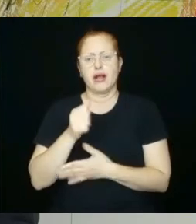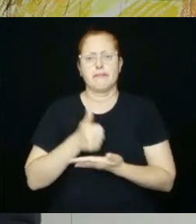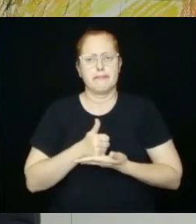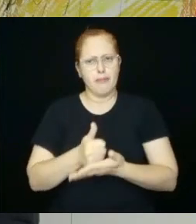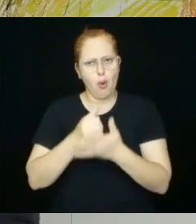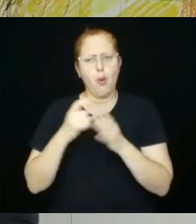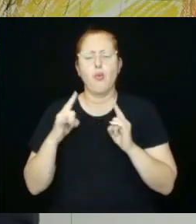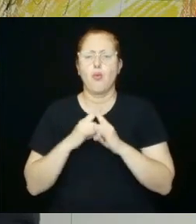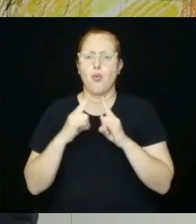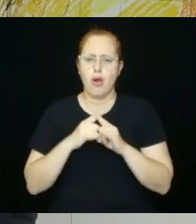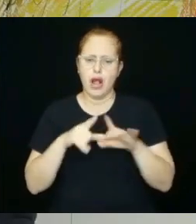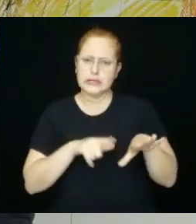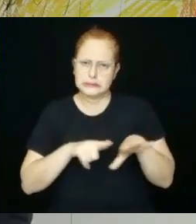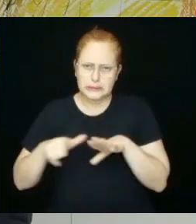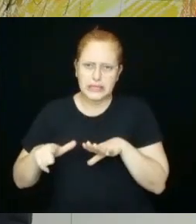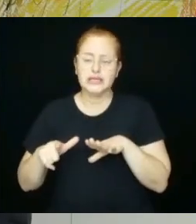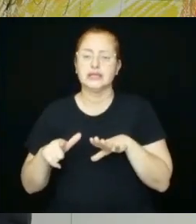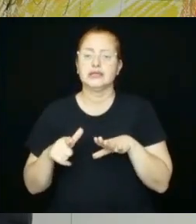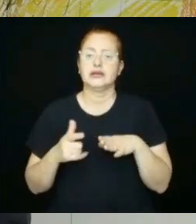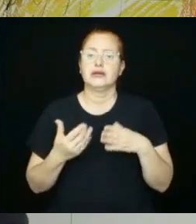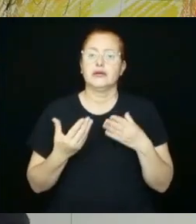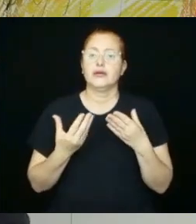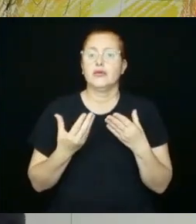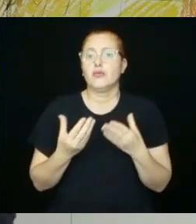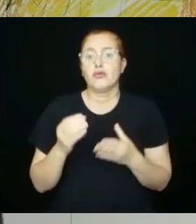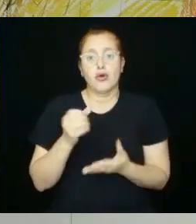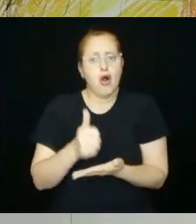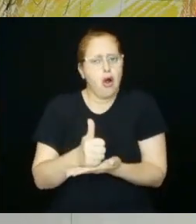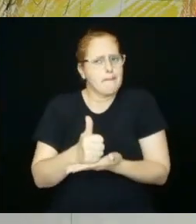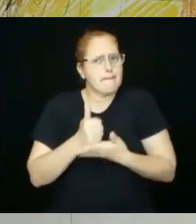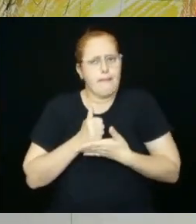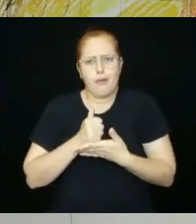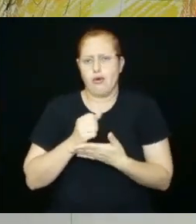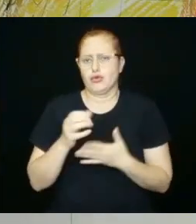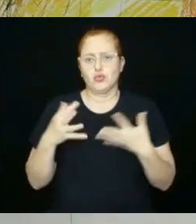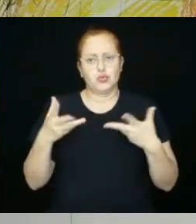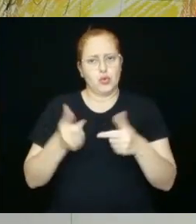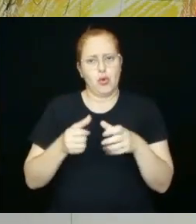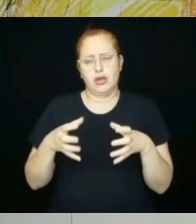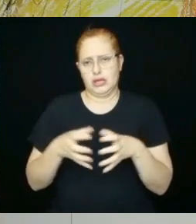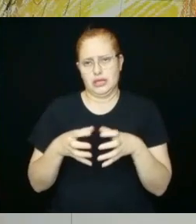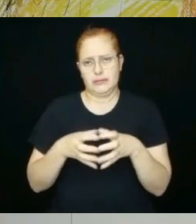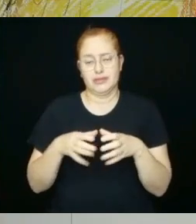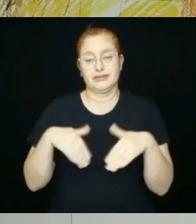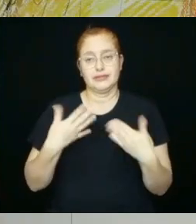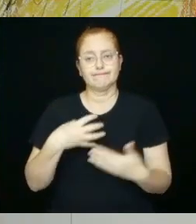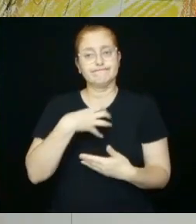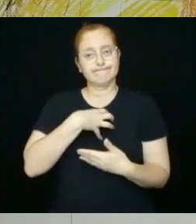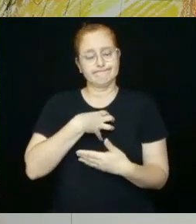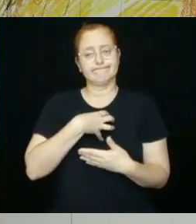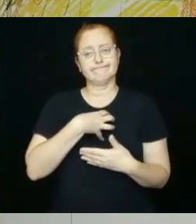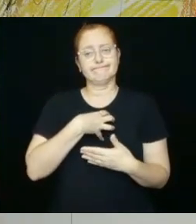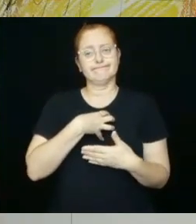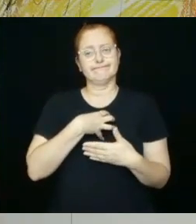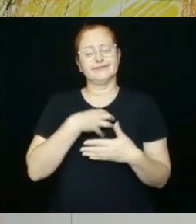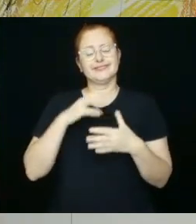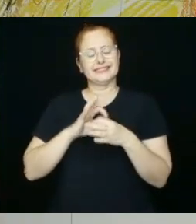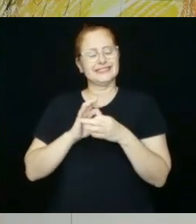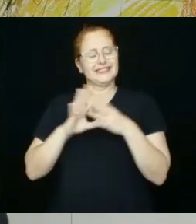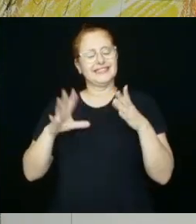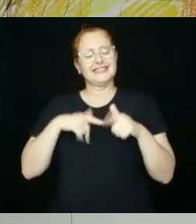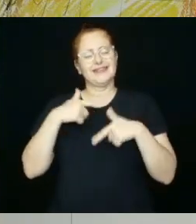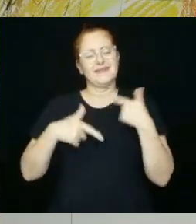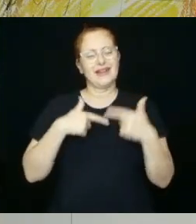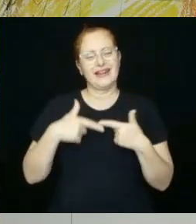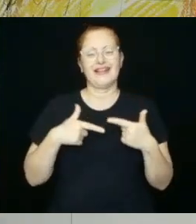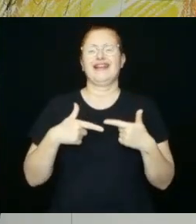aqui durante essa semana, assim, foi muito, muito bem amparado por toda a equipe. Então, me senti em casa, assim, para trabalhar,